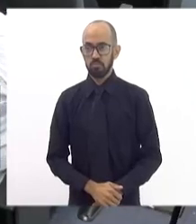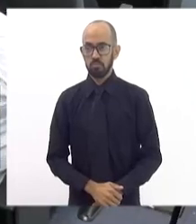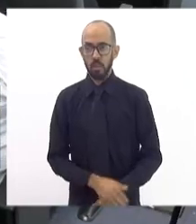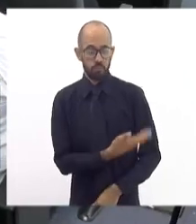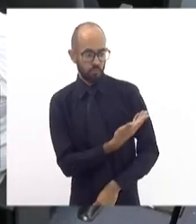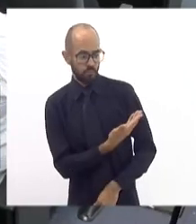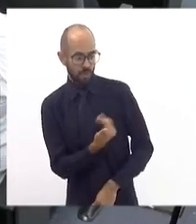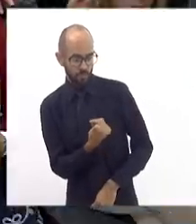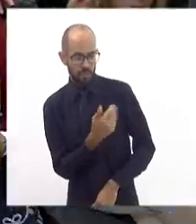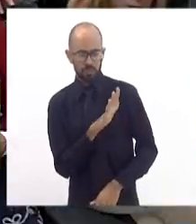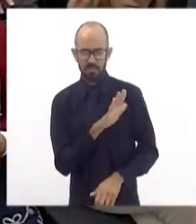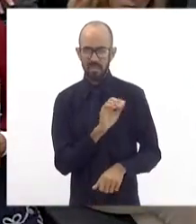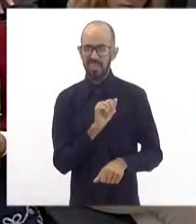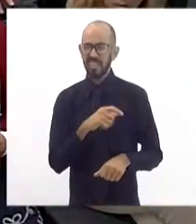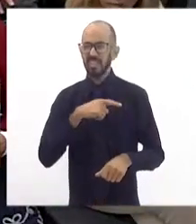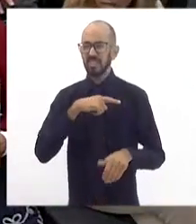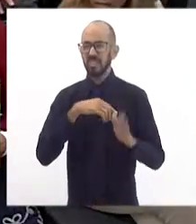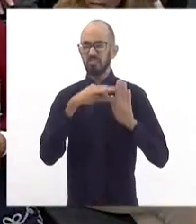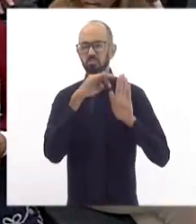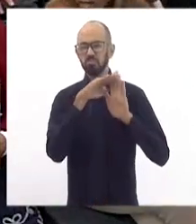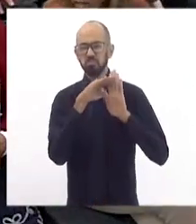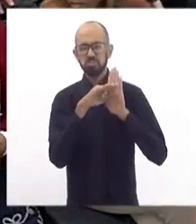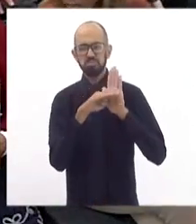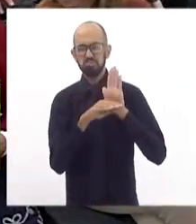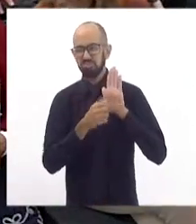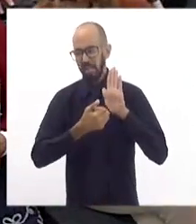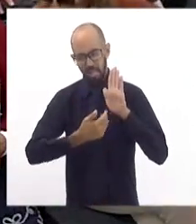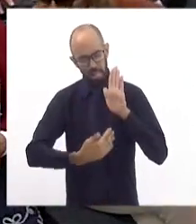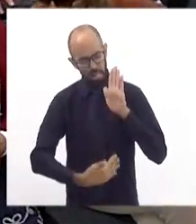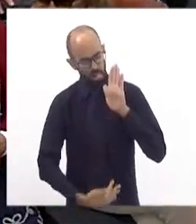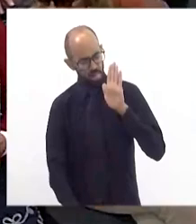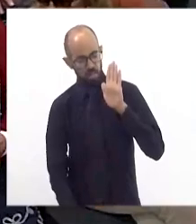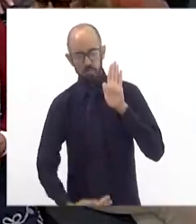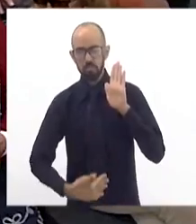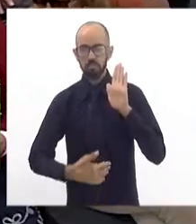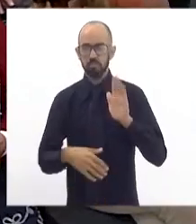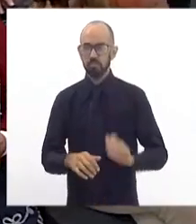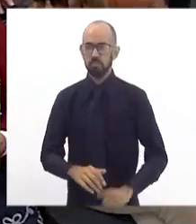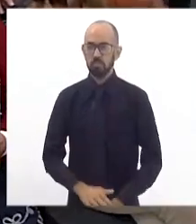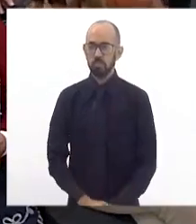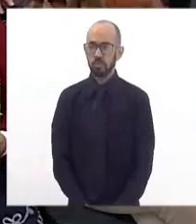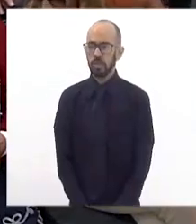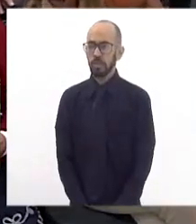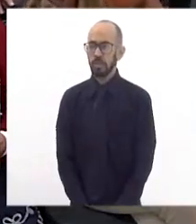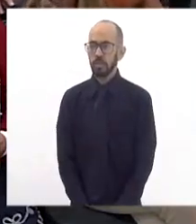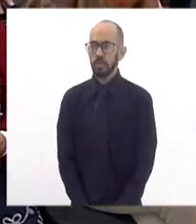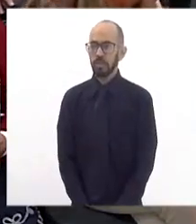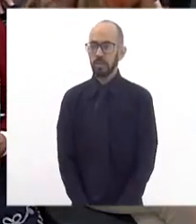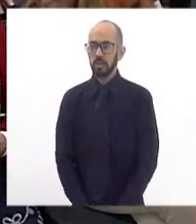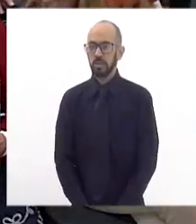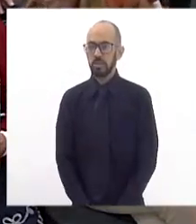Fátima disse nós mas enorme aqui ah tá ah tá